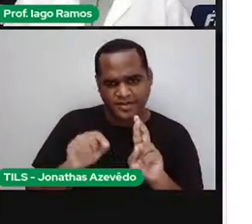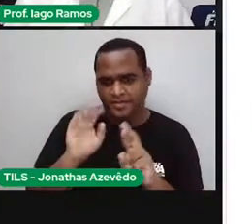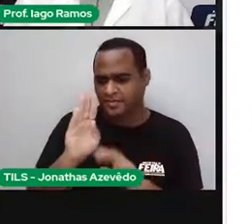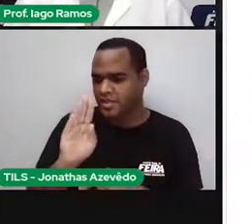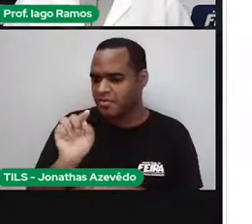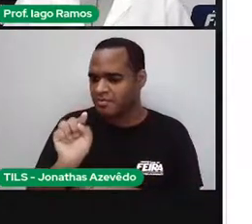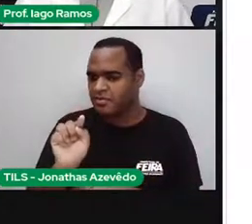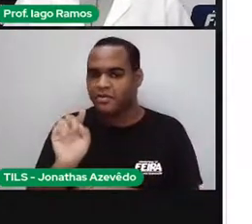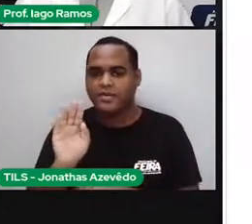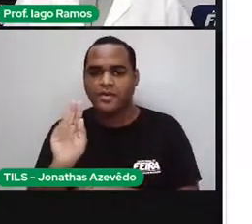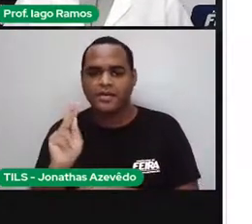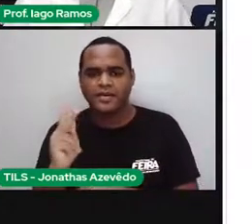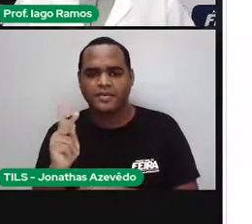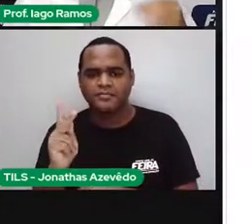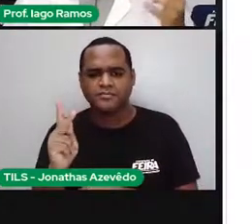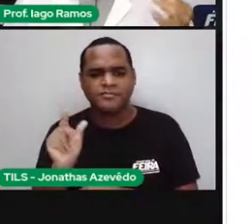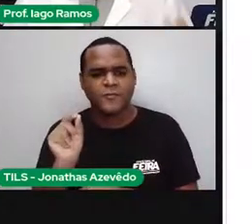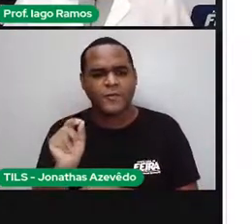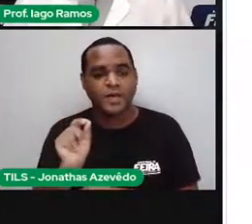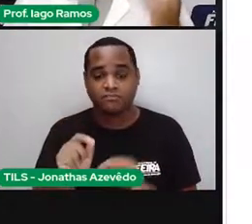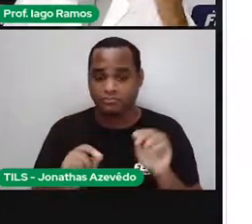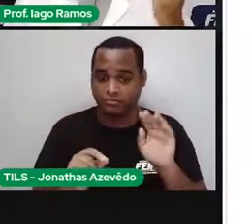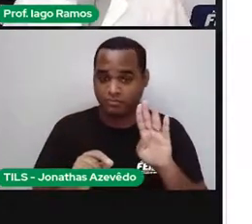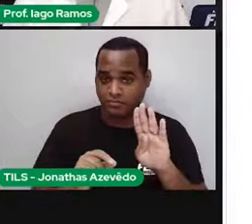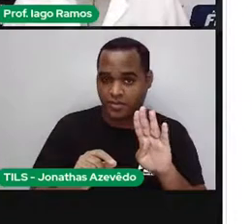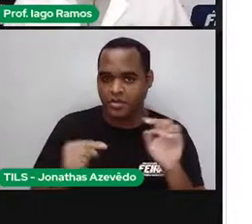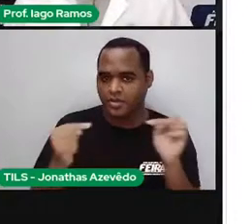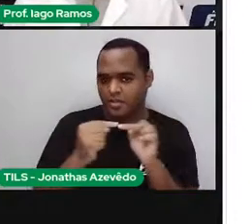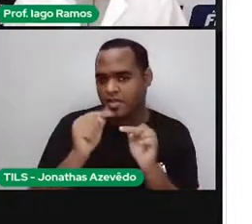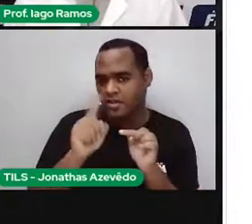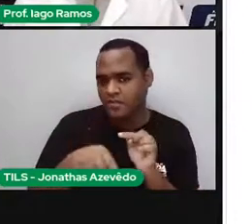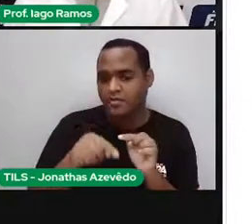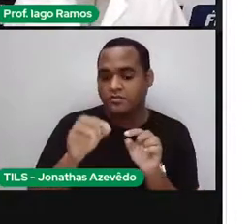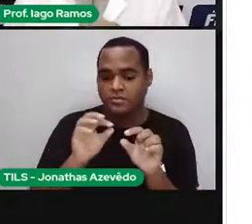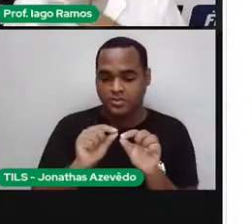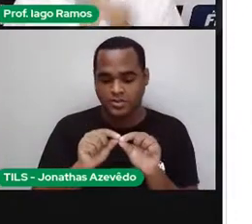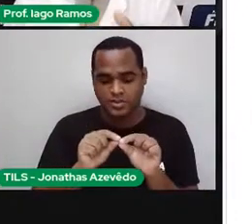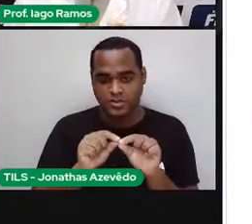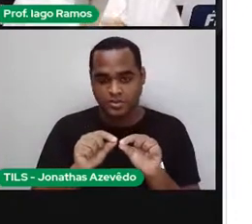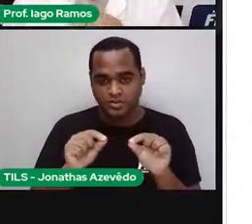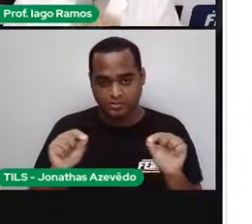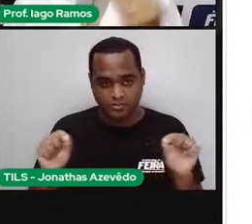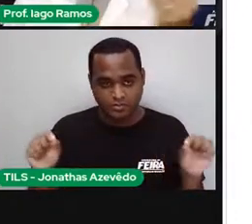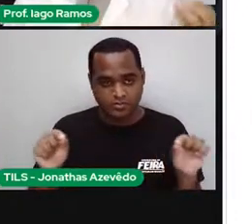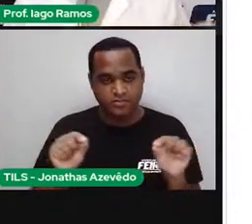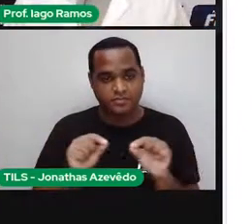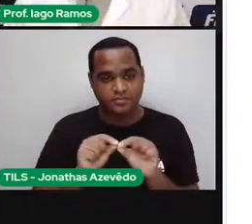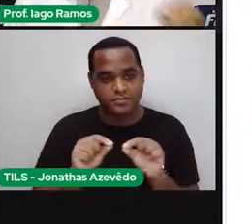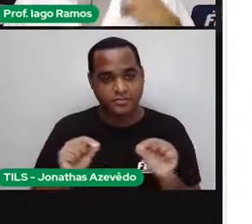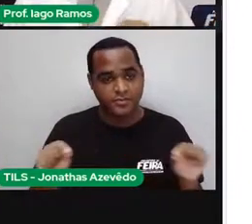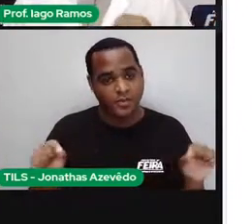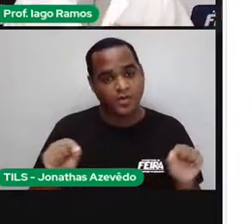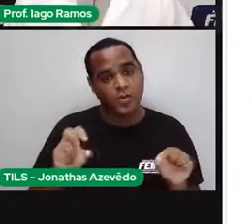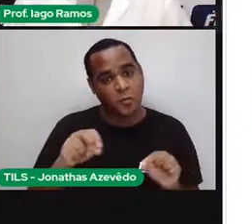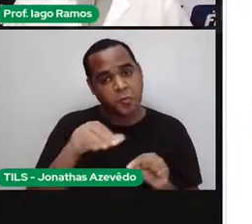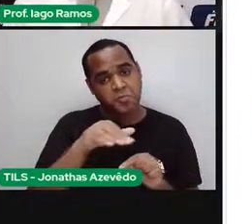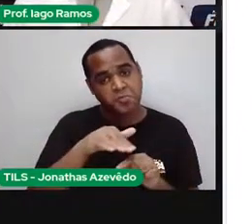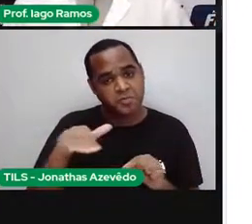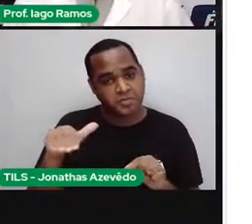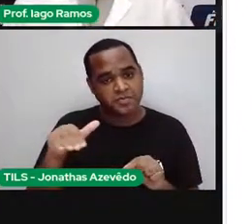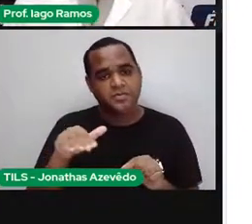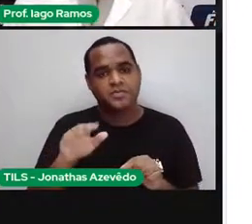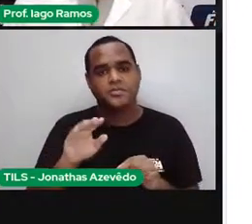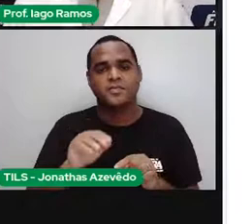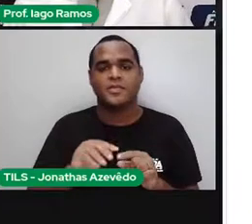significa cumprimento ou base é a medida do comprimento né ou base